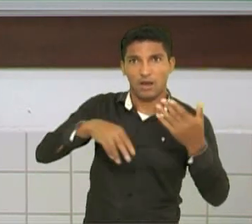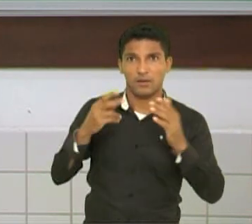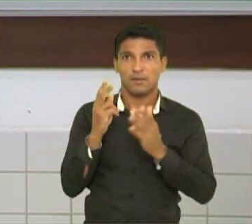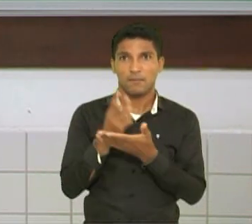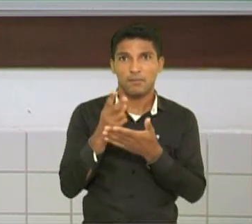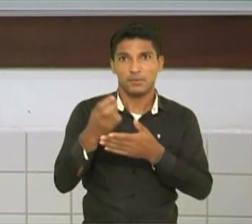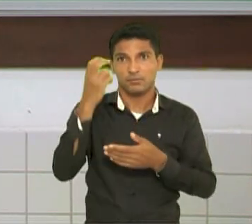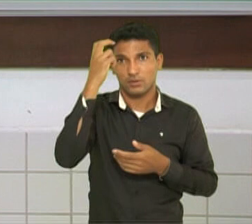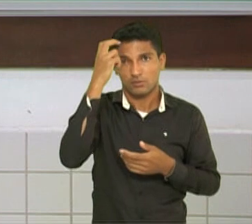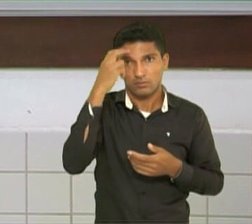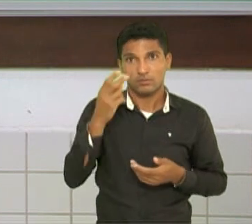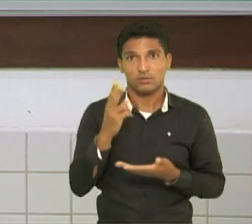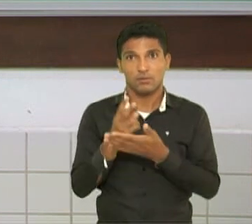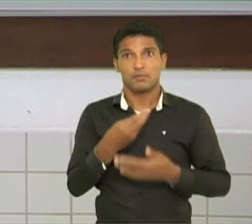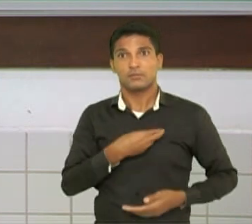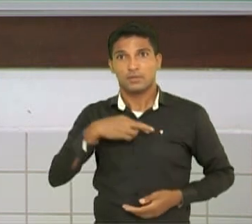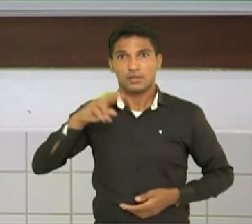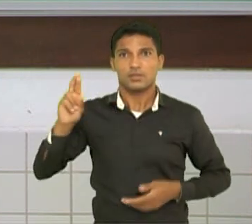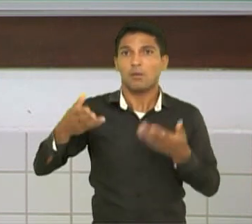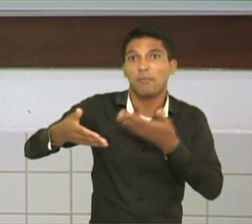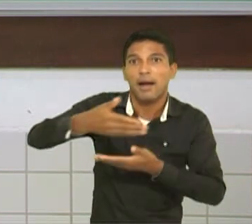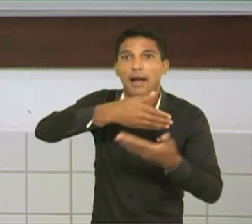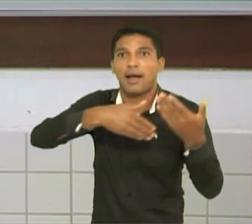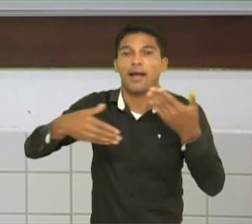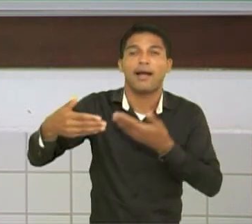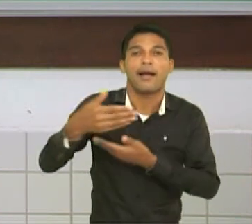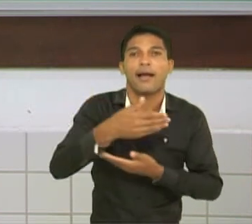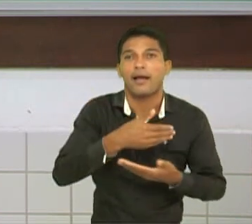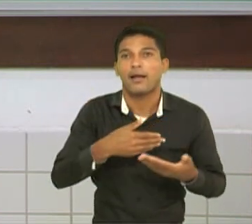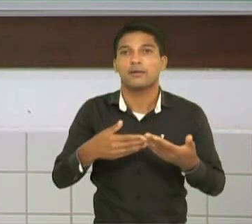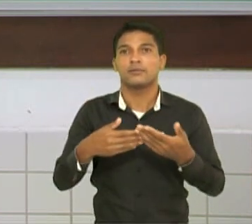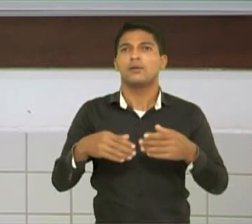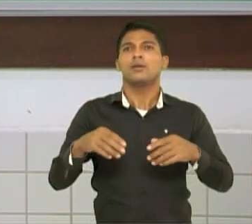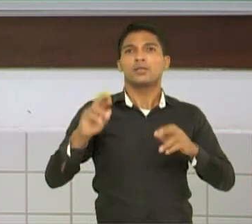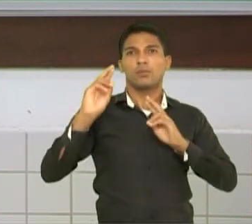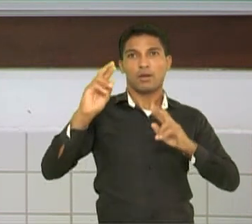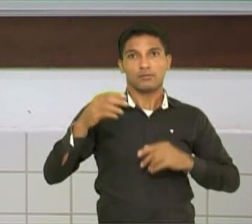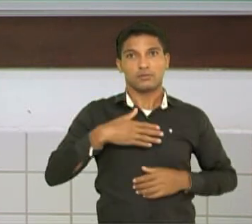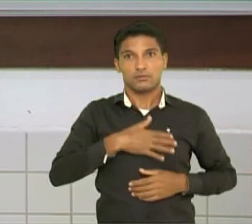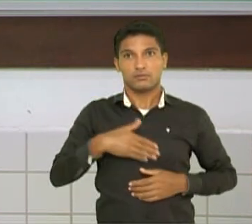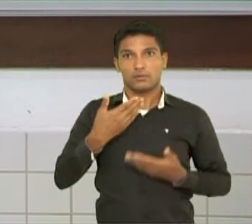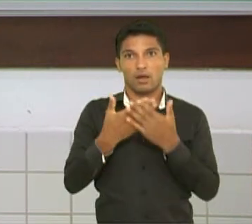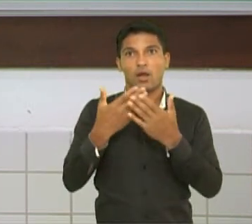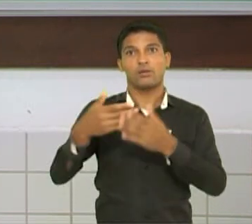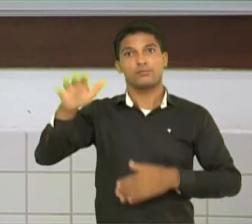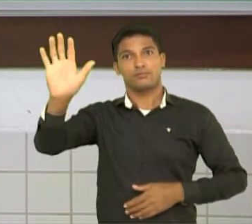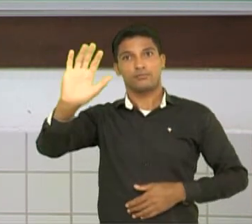cultura, da mesma religião. Espero que vocês tenham gostado da aula de hoje e até a próxima!